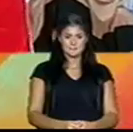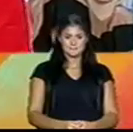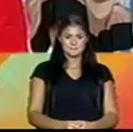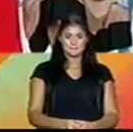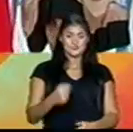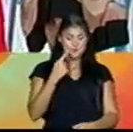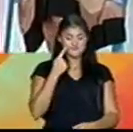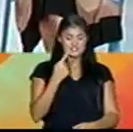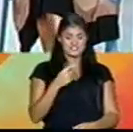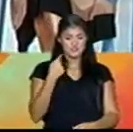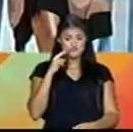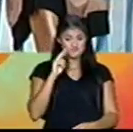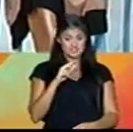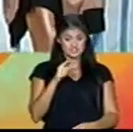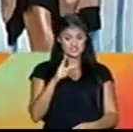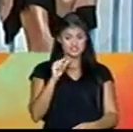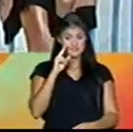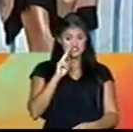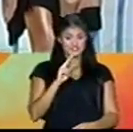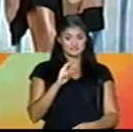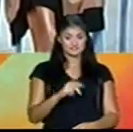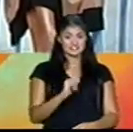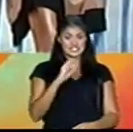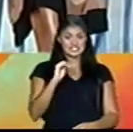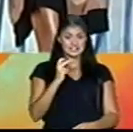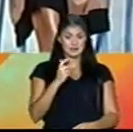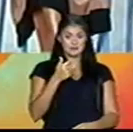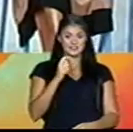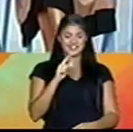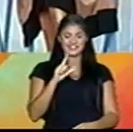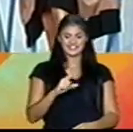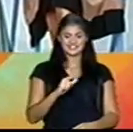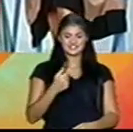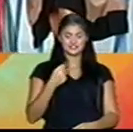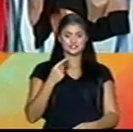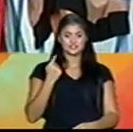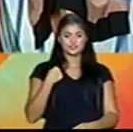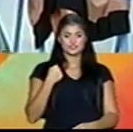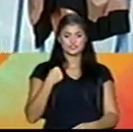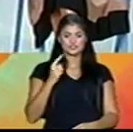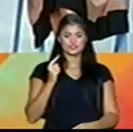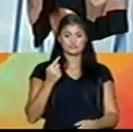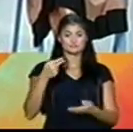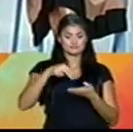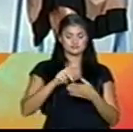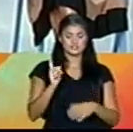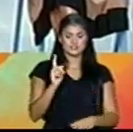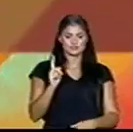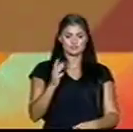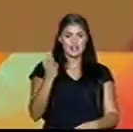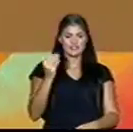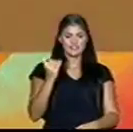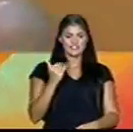Eu vi. Isabel também viu. Vi, já eu estava... Não olha, estou aqui. Mas agora é que aqui estás...